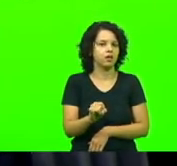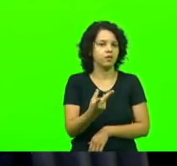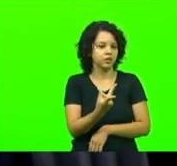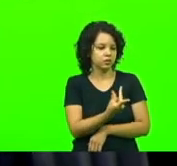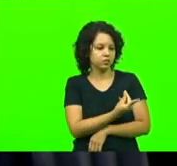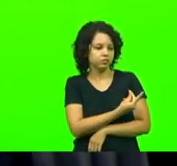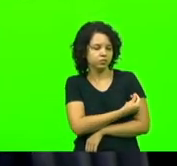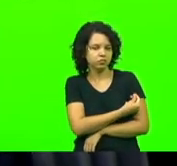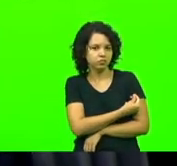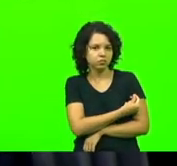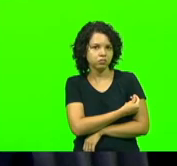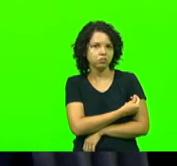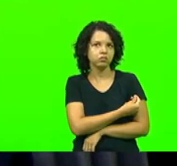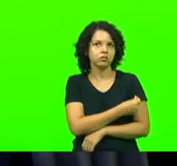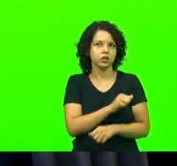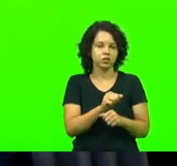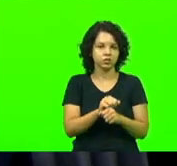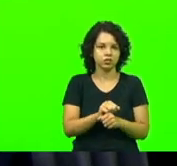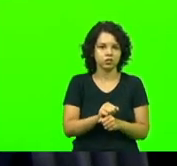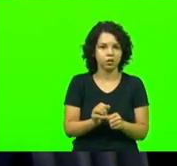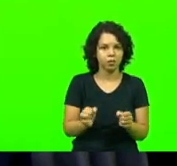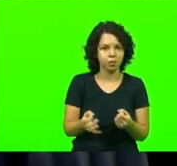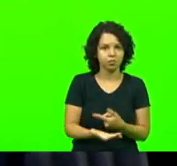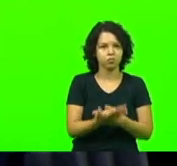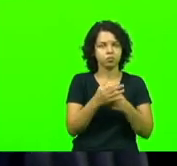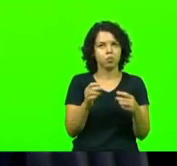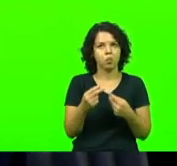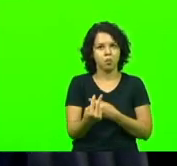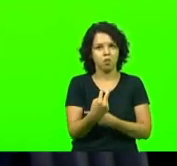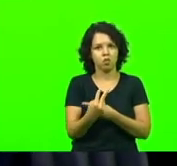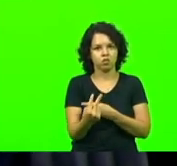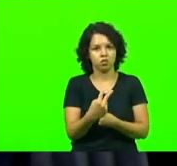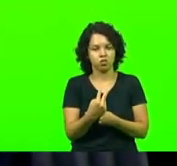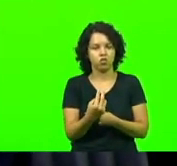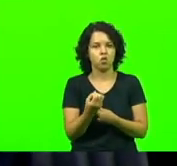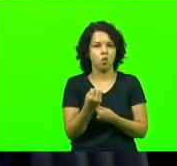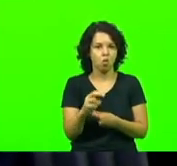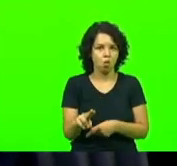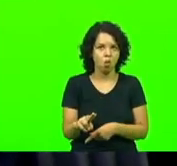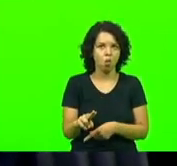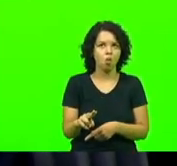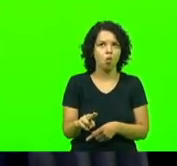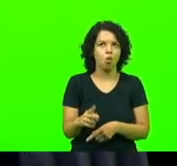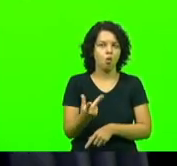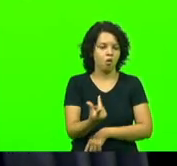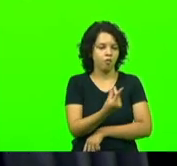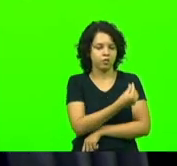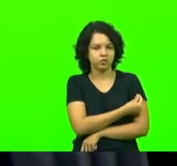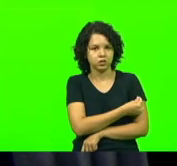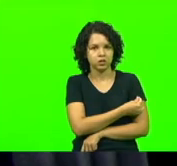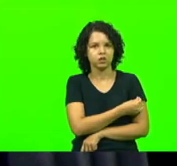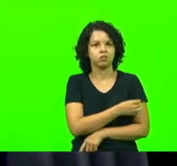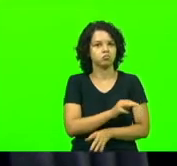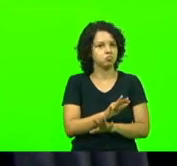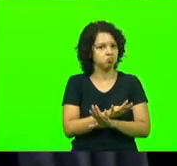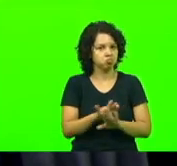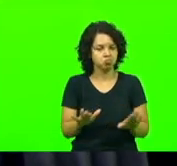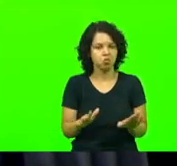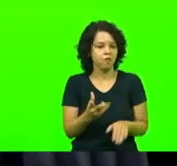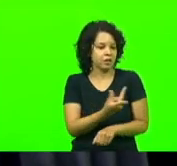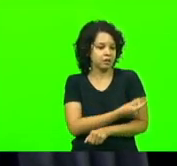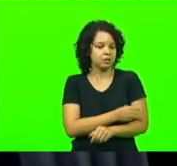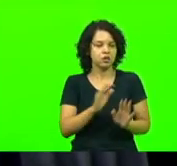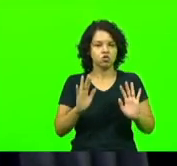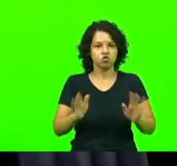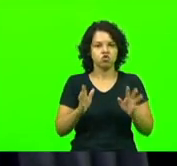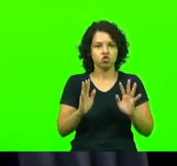vacina tirasse a possibilidade de eu passar a vacina, tudo certo. Eu me vacinei